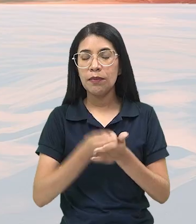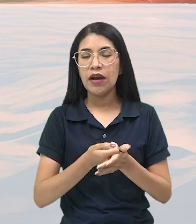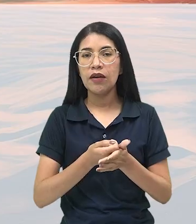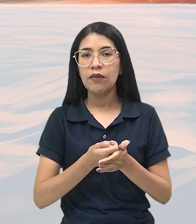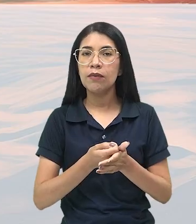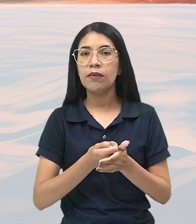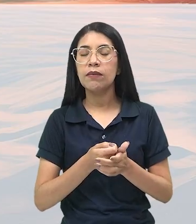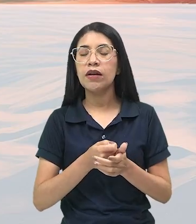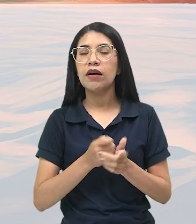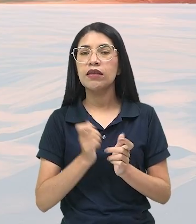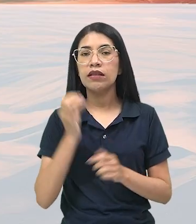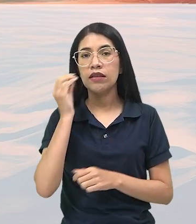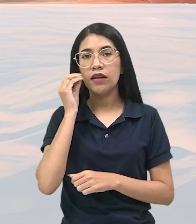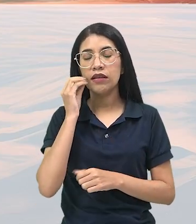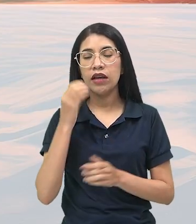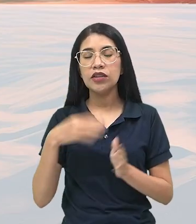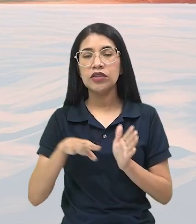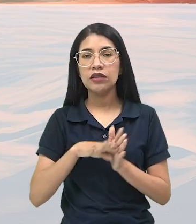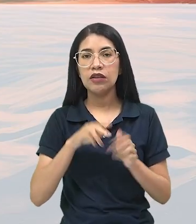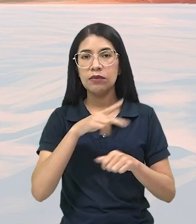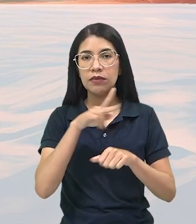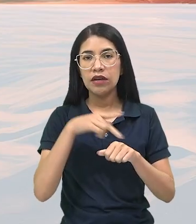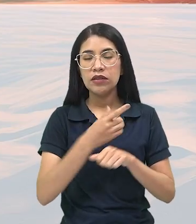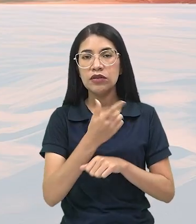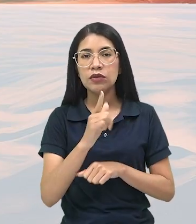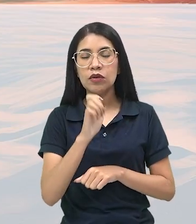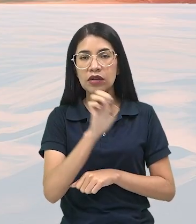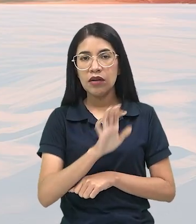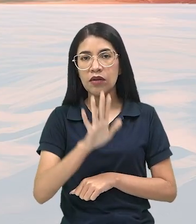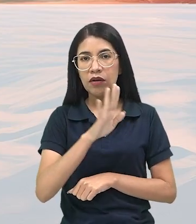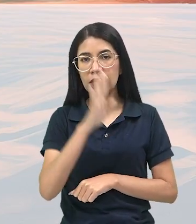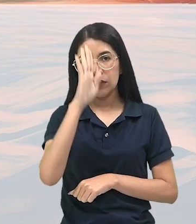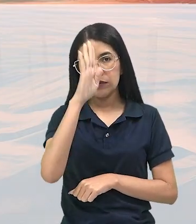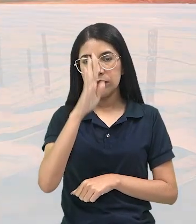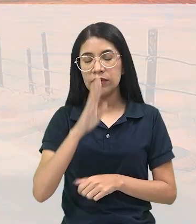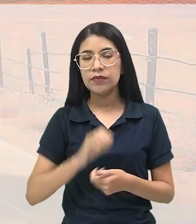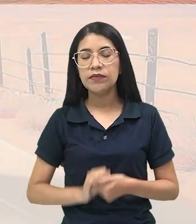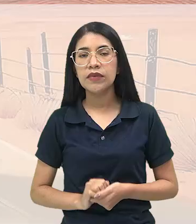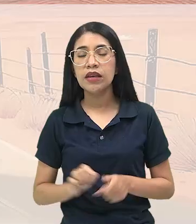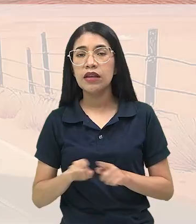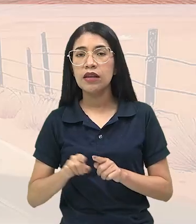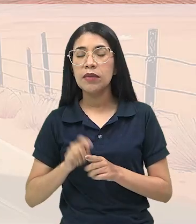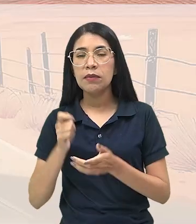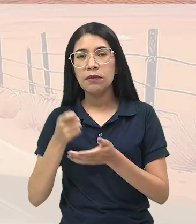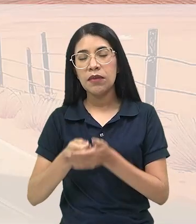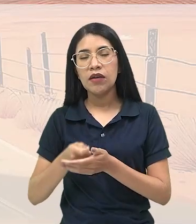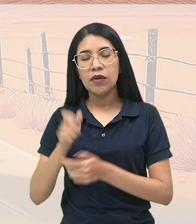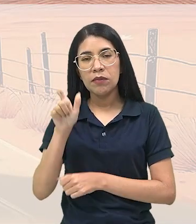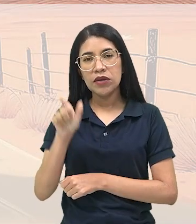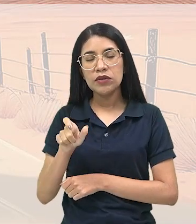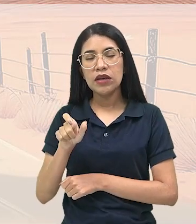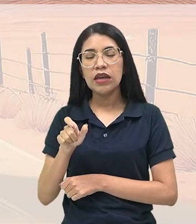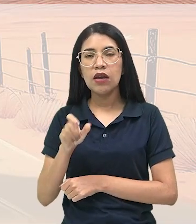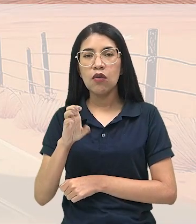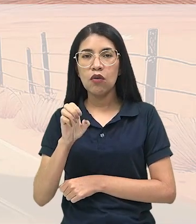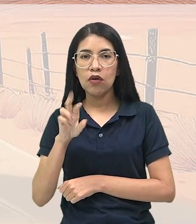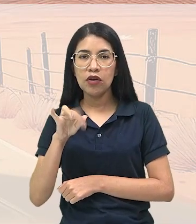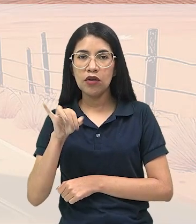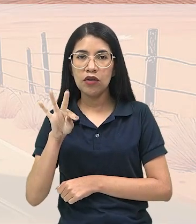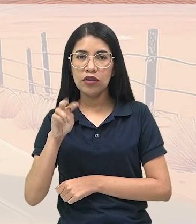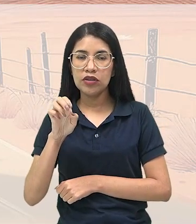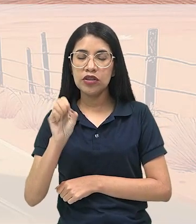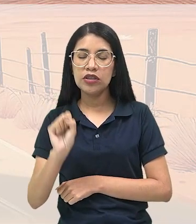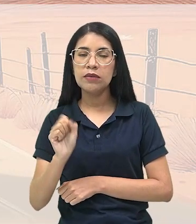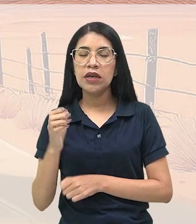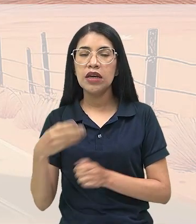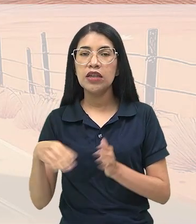pessoas para tentar entrar ilegalmente em países da Europa. Ou mesmo pagam agentes conhecidos como os coiotes para entrar